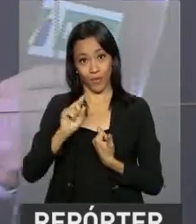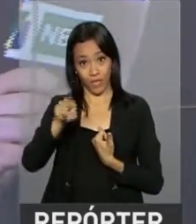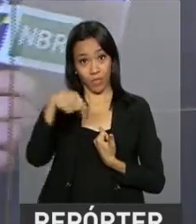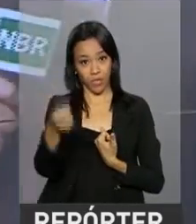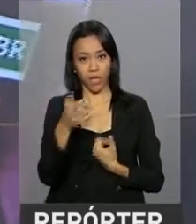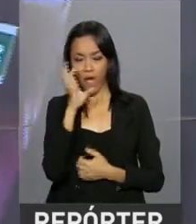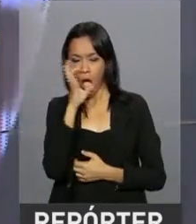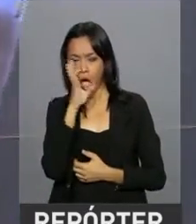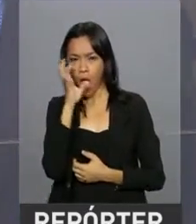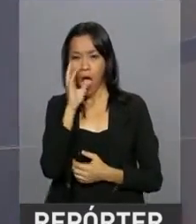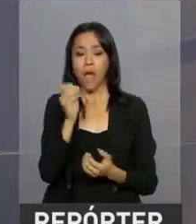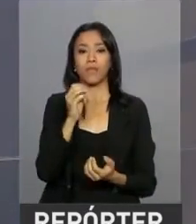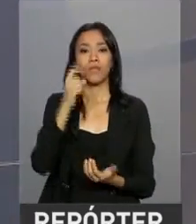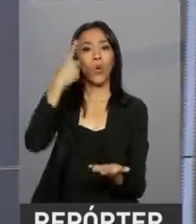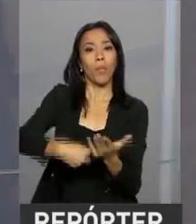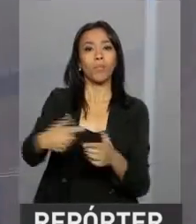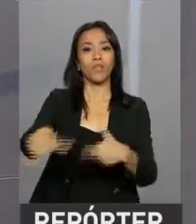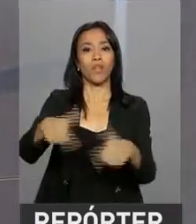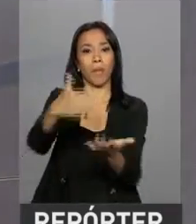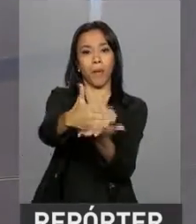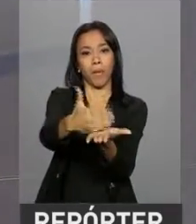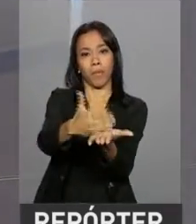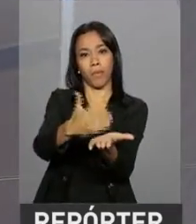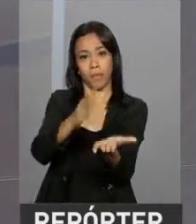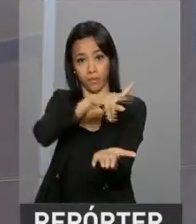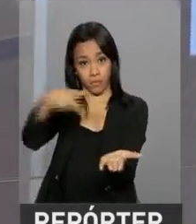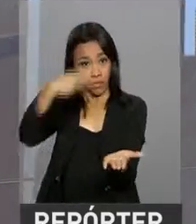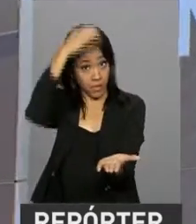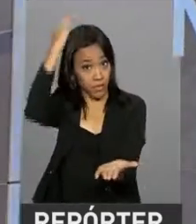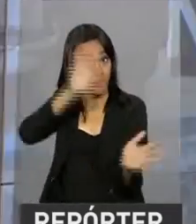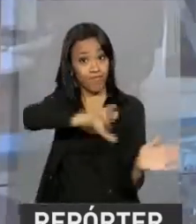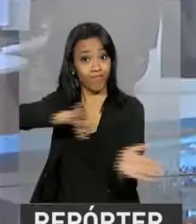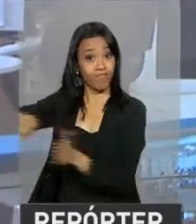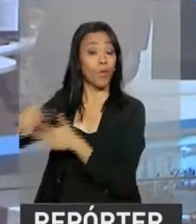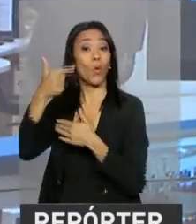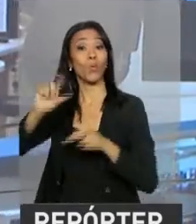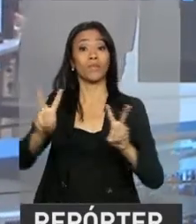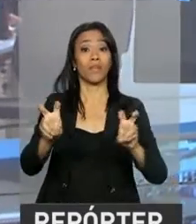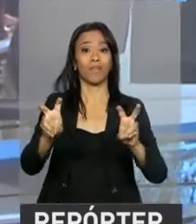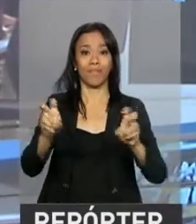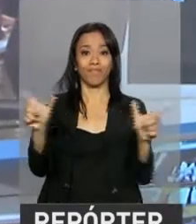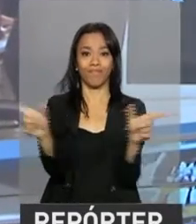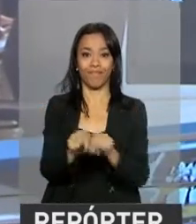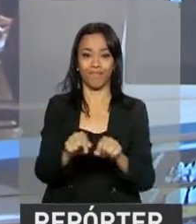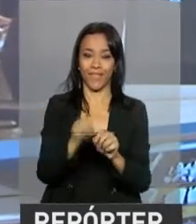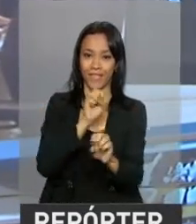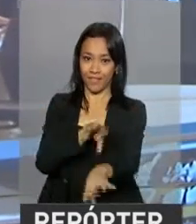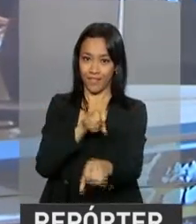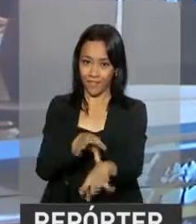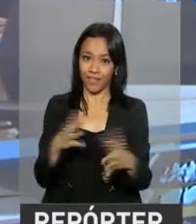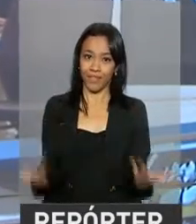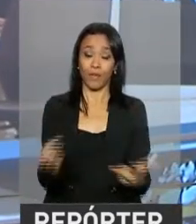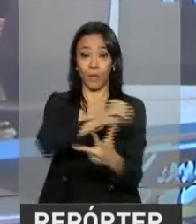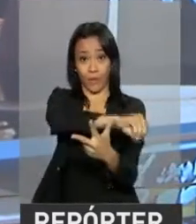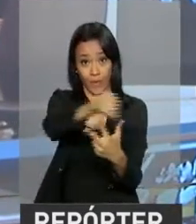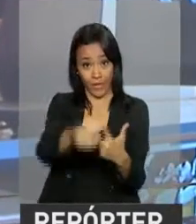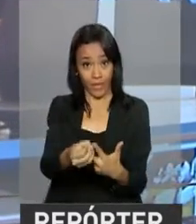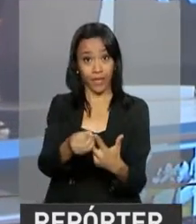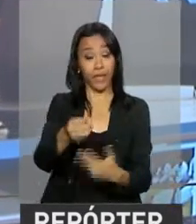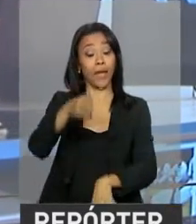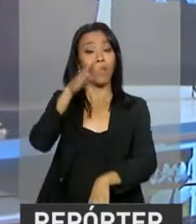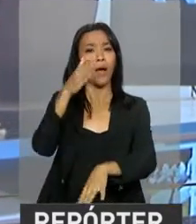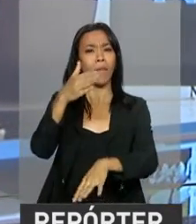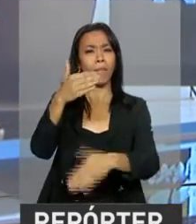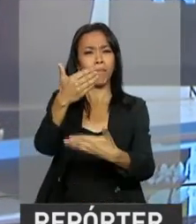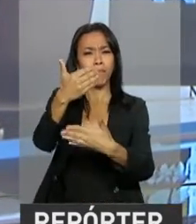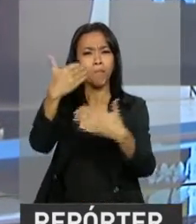acompanhando a agenda do presidente lá no palácio planalto e agora a gente vai falar de educação o início do terceiro simulado do exame nacional do ensino